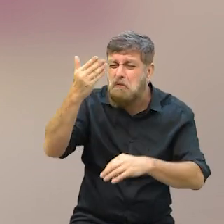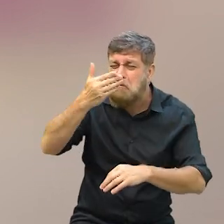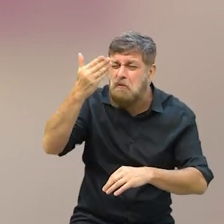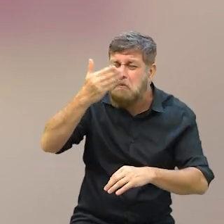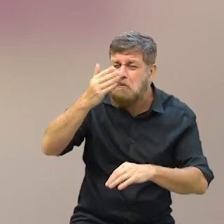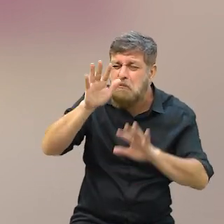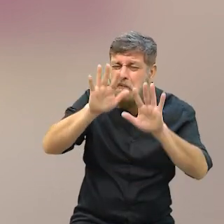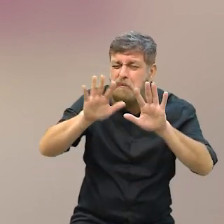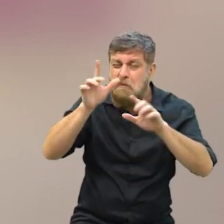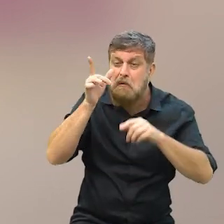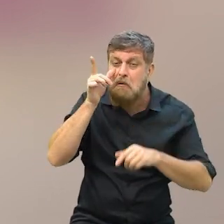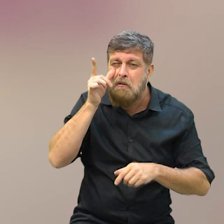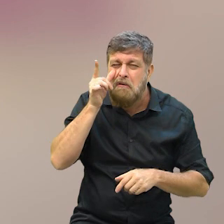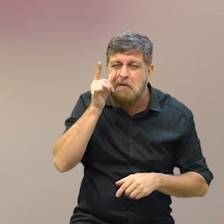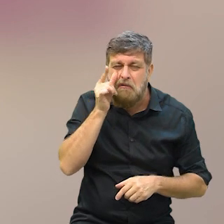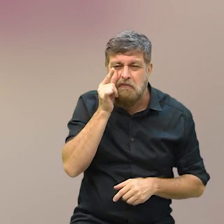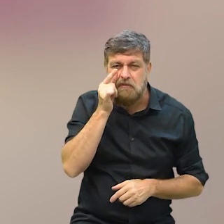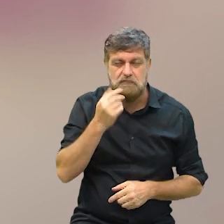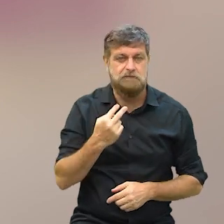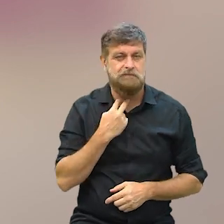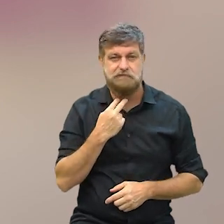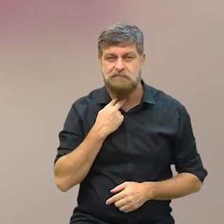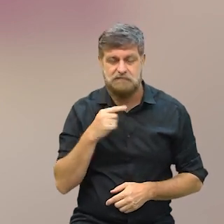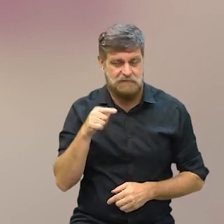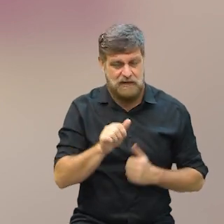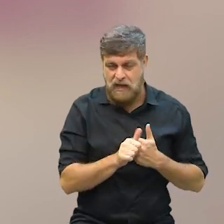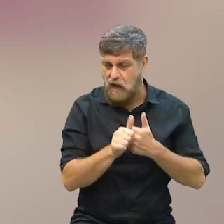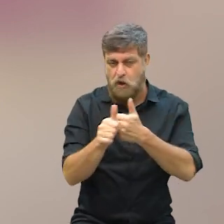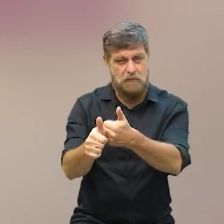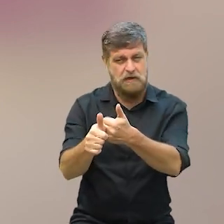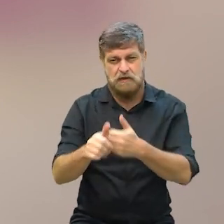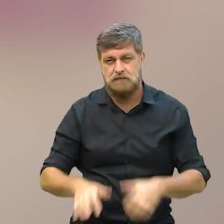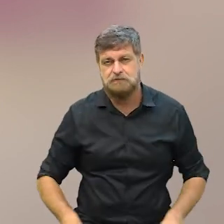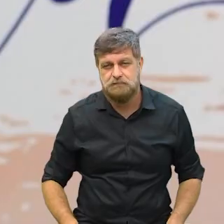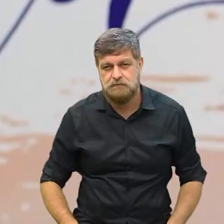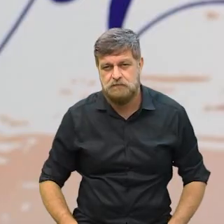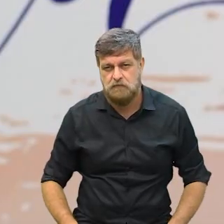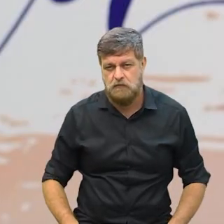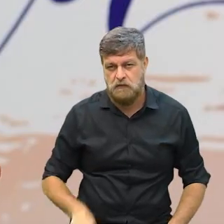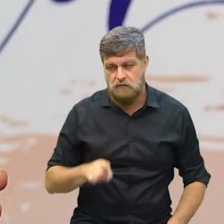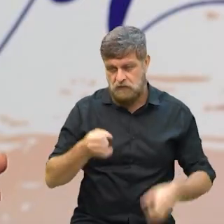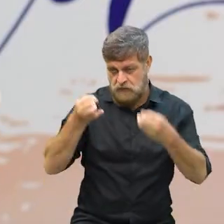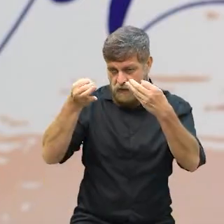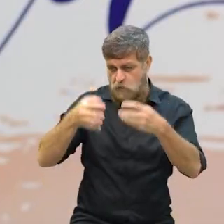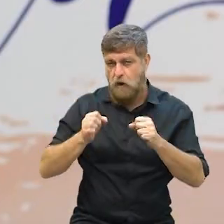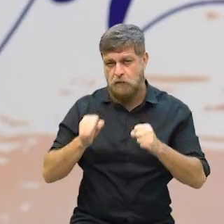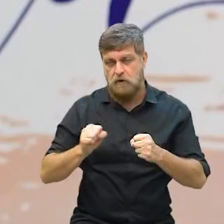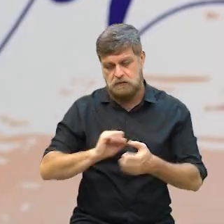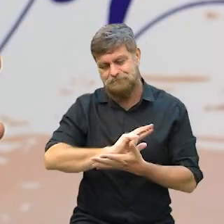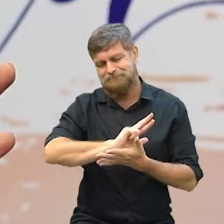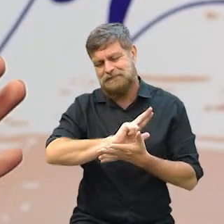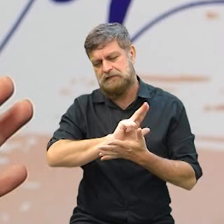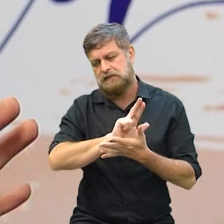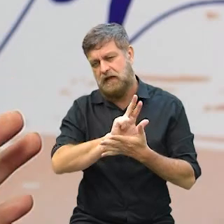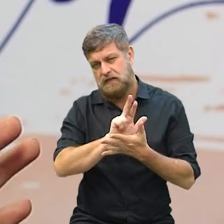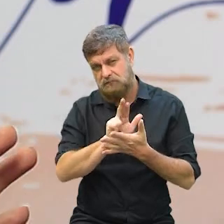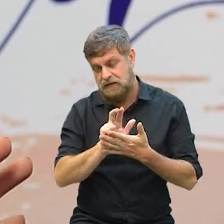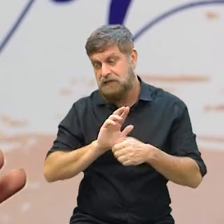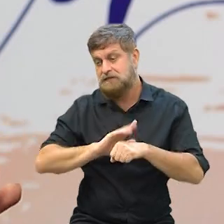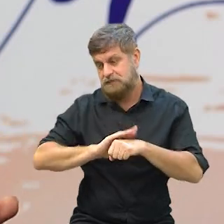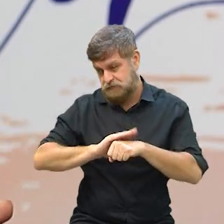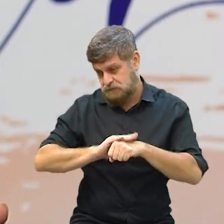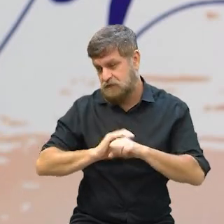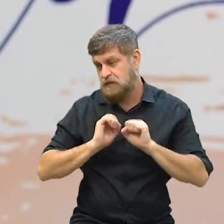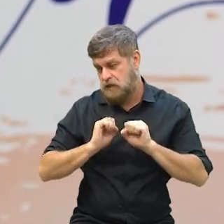né, o que leva eles não conseguirem enxergar a lousa e acompanhar a matéria. E como você disse aí, pode ser